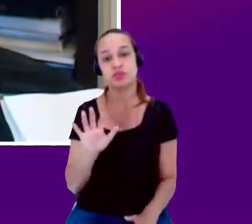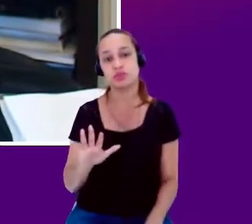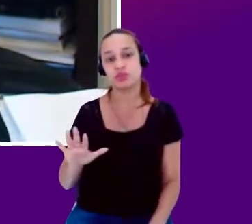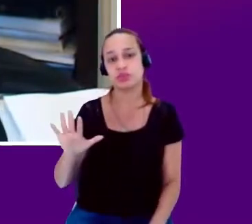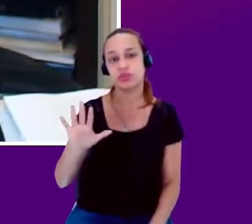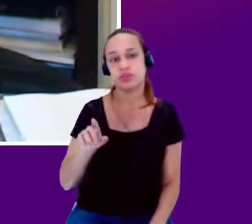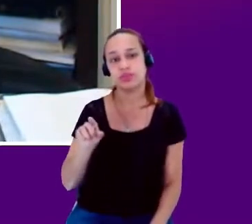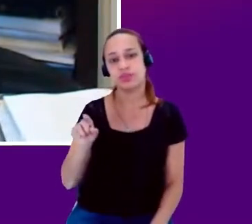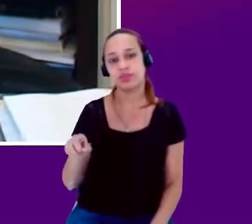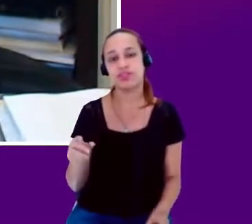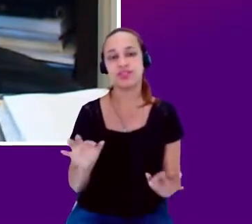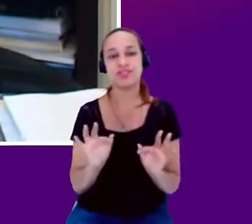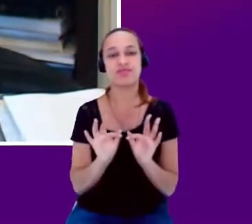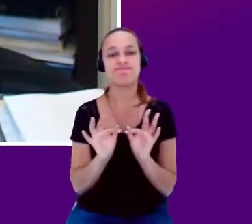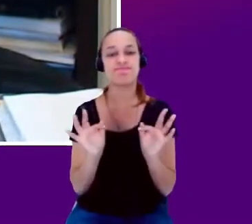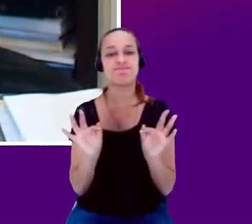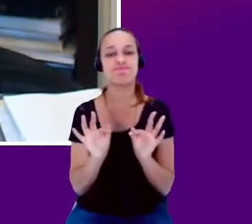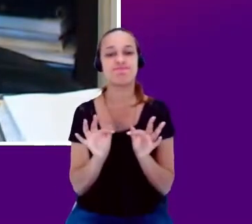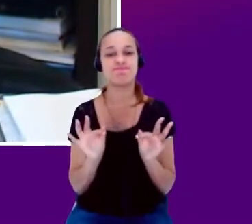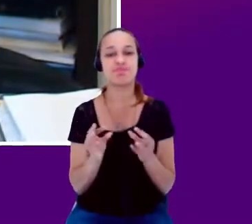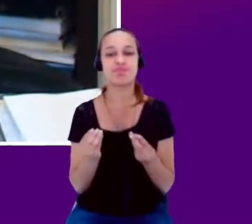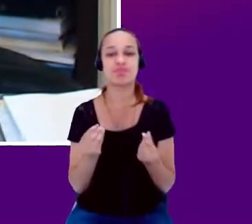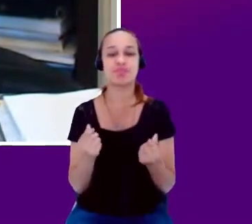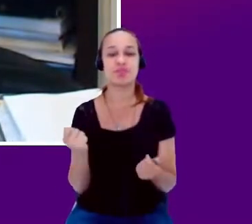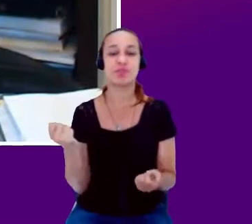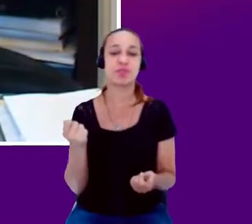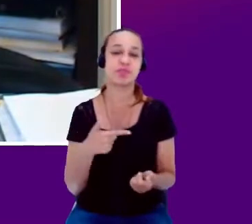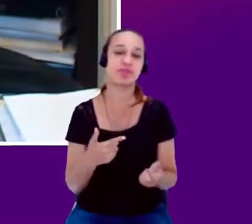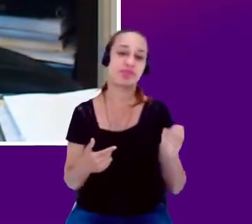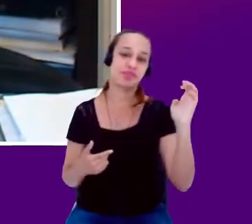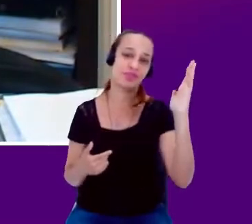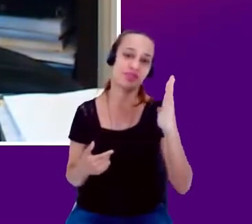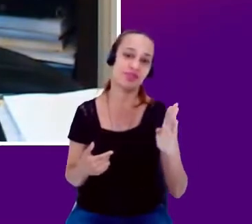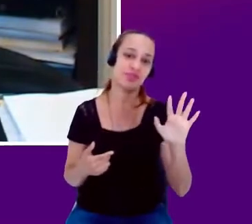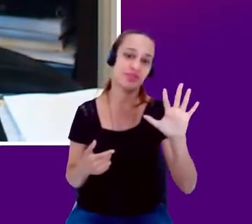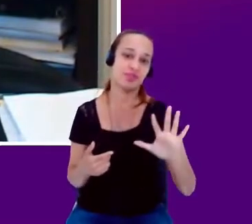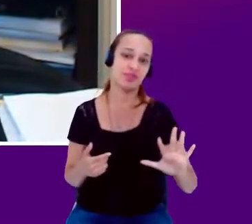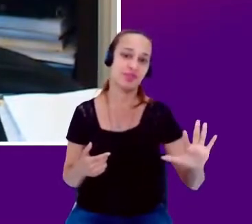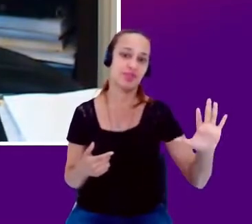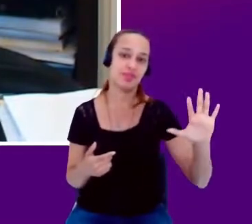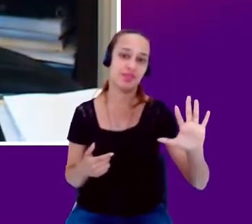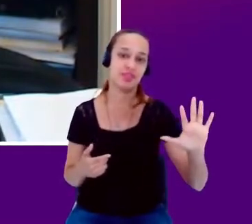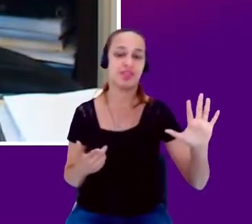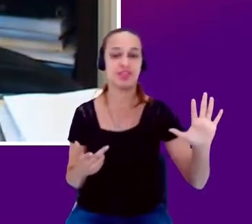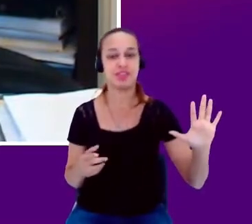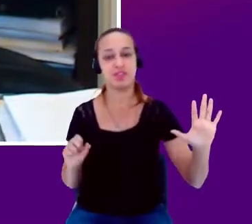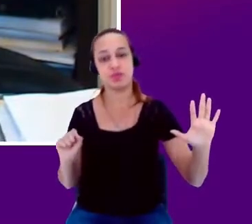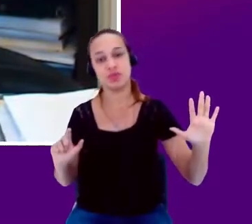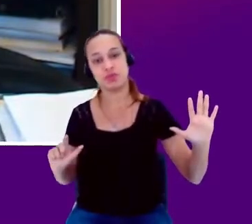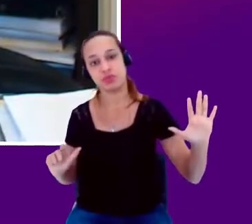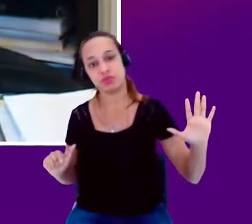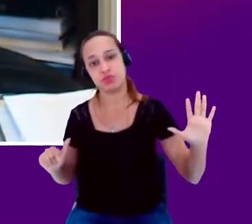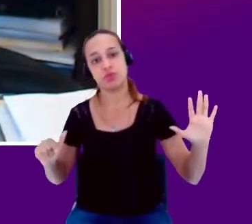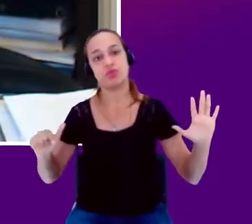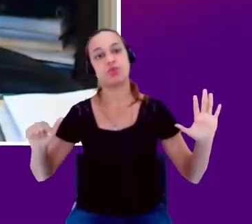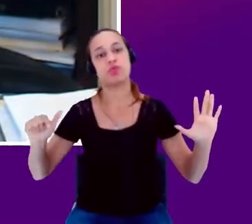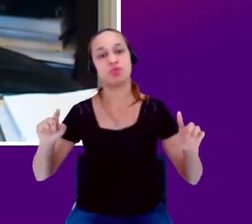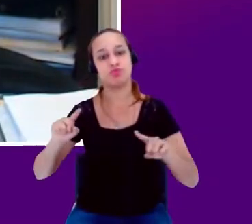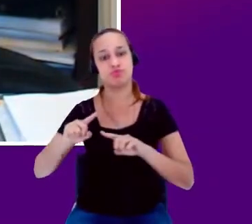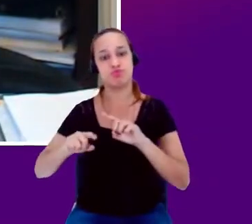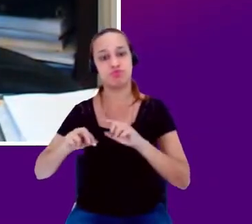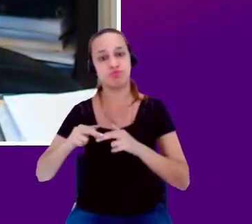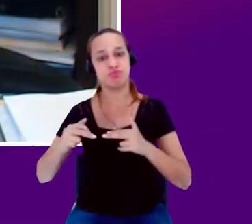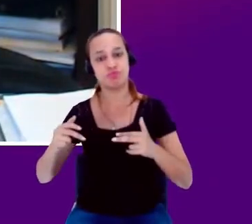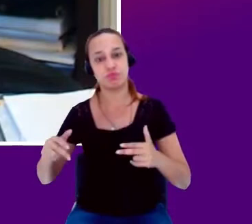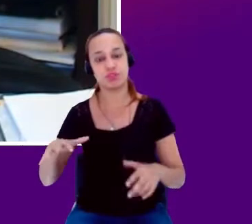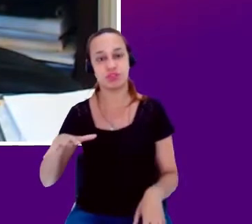é mais detalhado do que o nosso modelo. Ele é um modelo que, de algum modo, procedimentaliza a maneira como esses programas